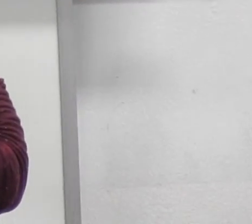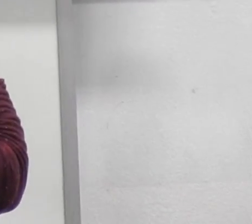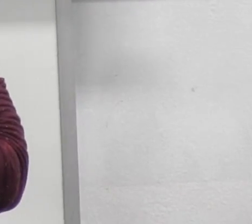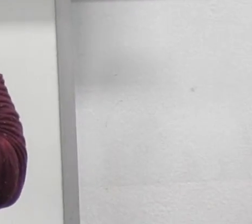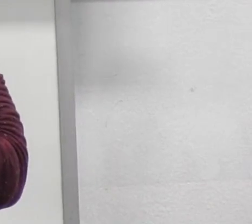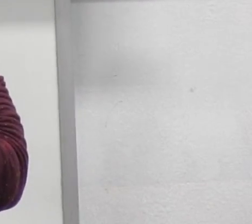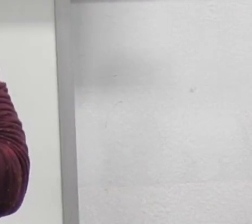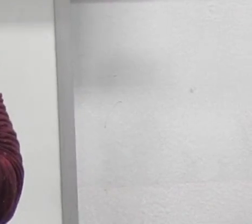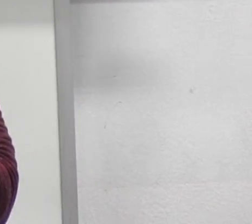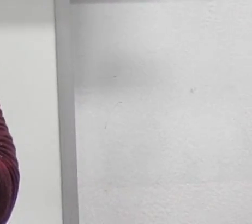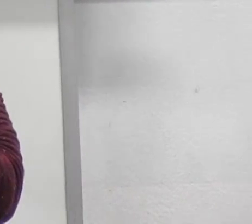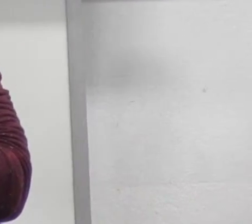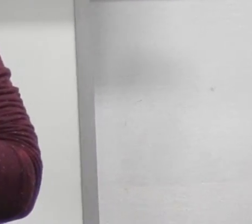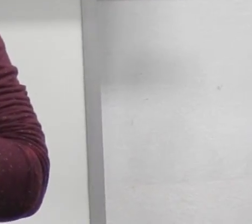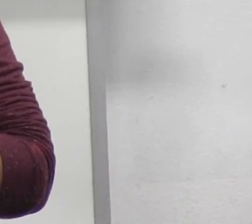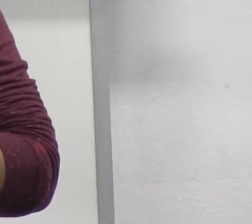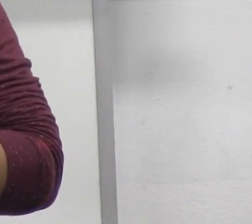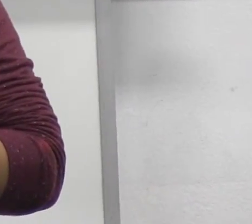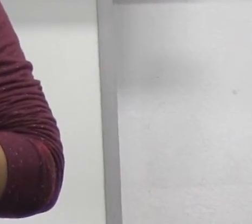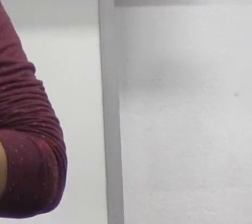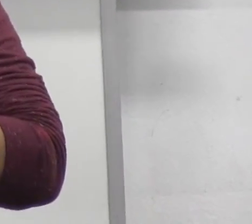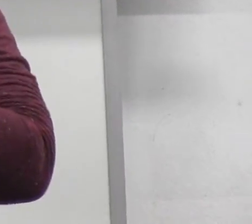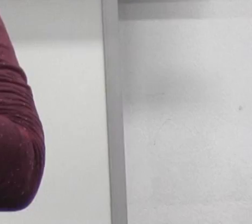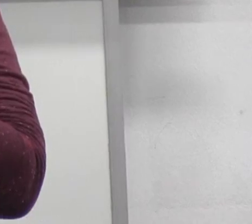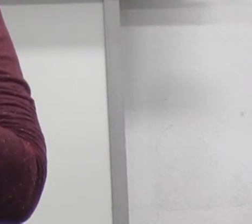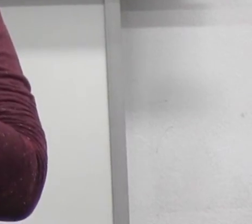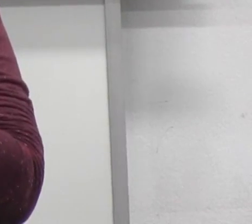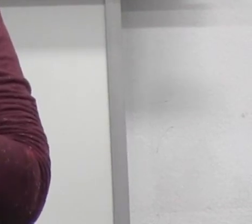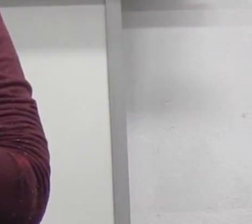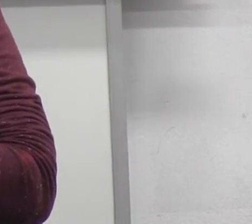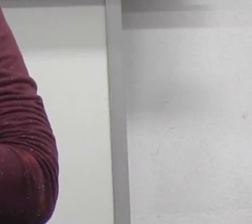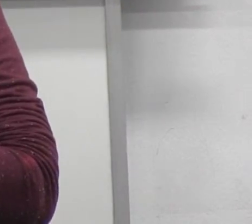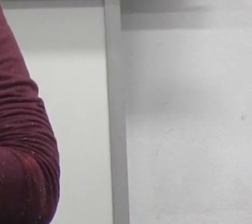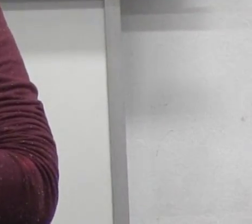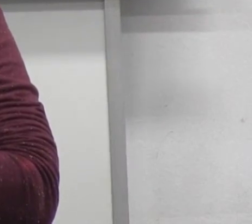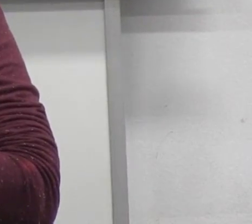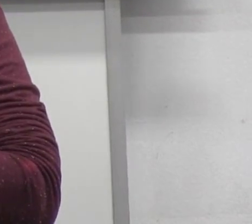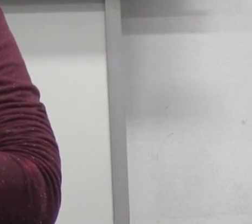Por exemplo, a minha filha, ela tem 11 anos e ela